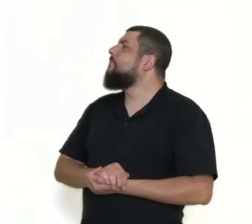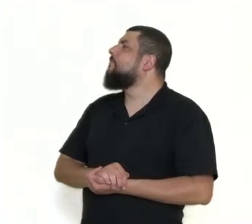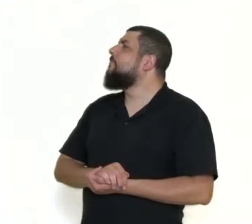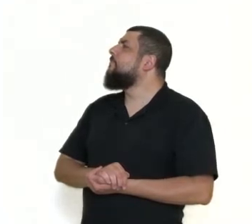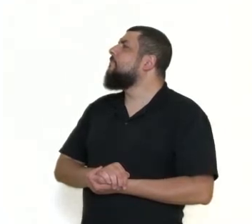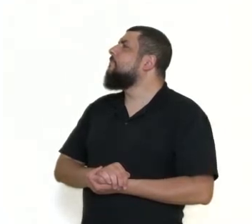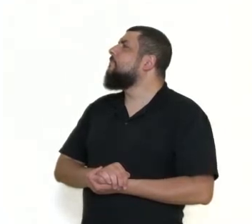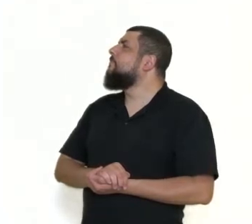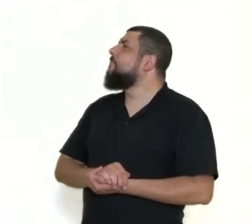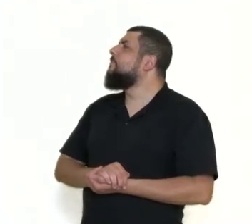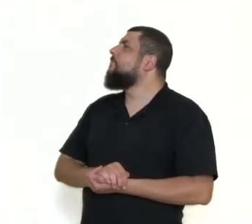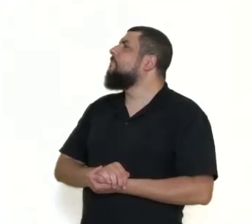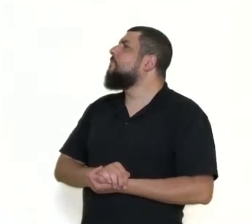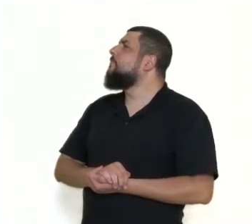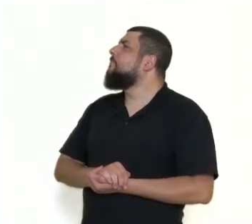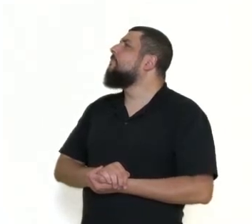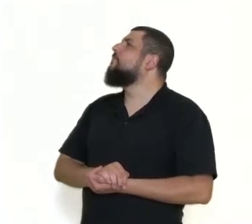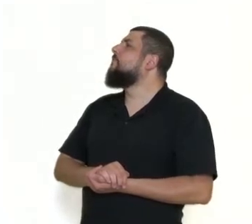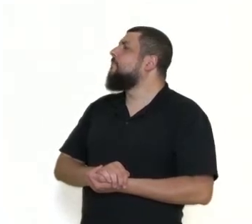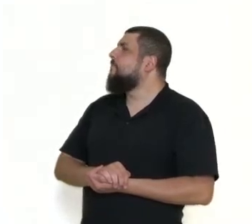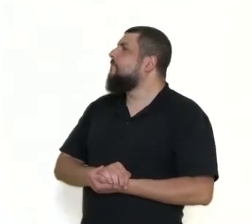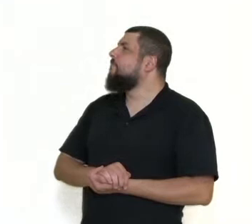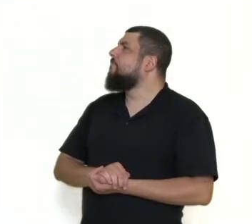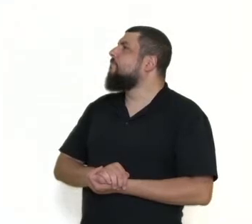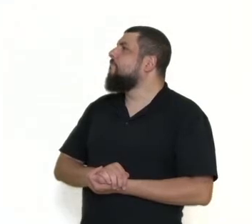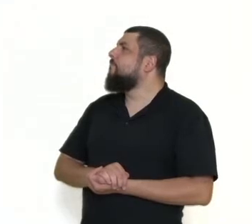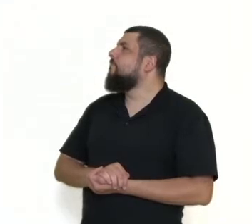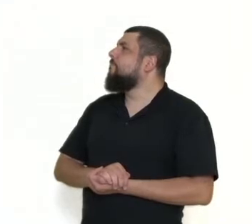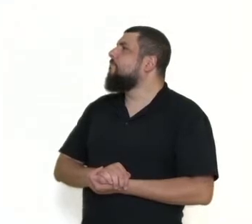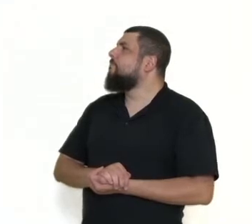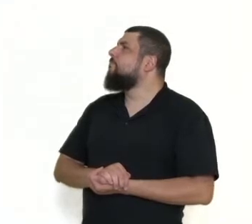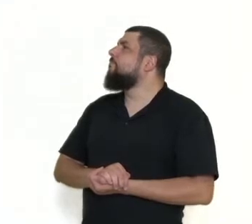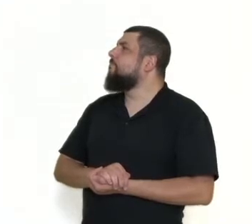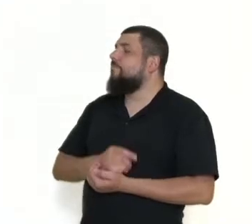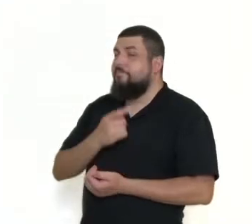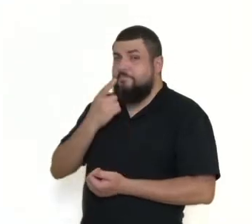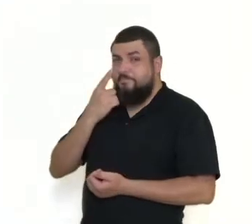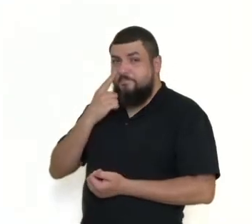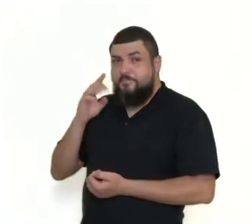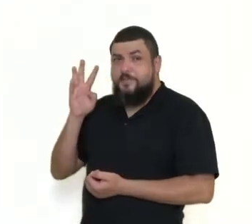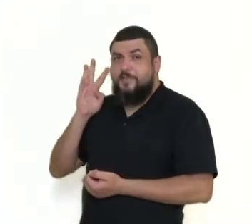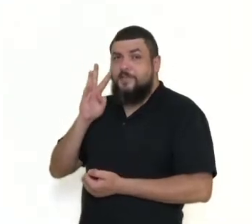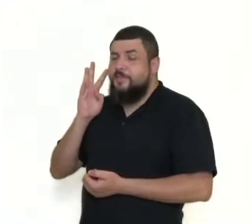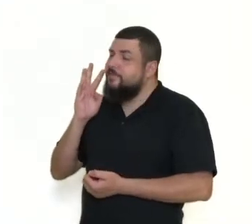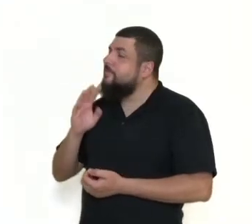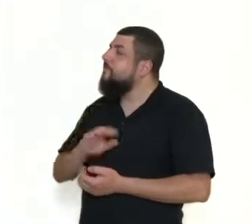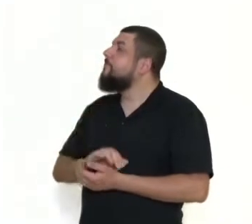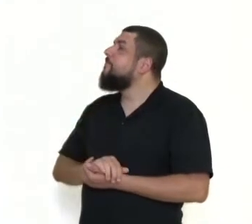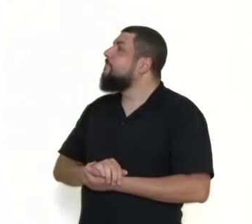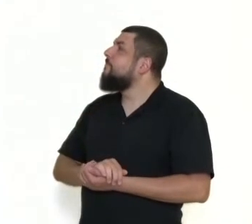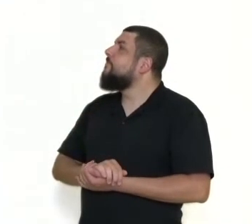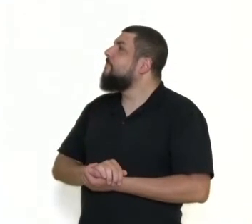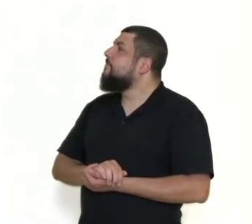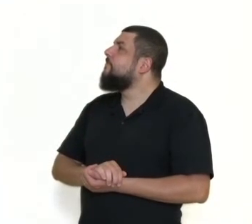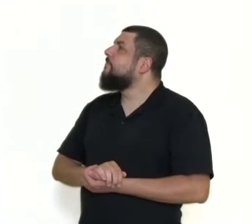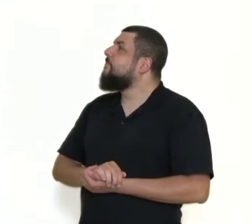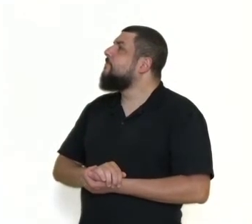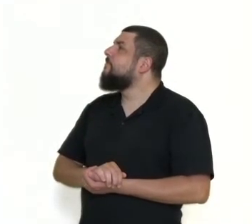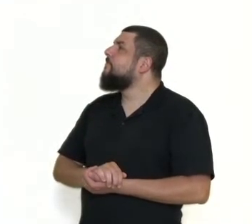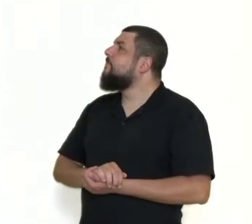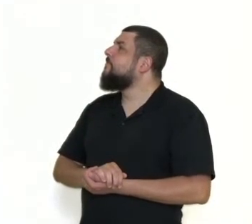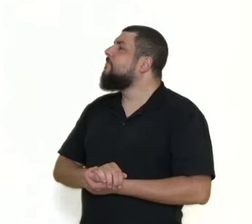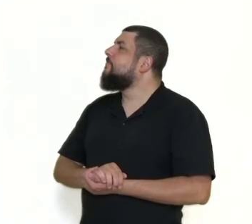contemporâneos, preocupa-se com a identidade dos povos africanos e busca solidificar a independência de seu